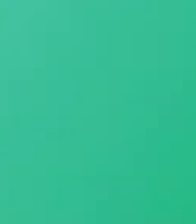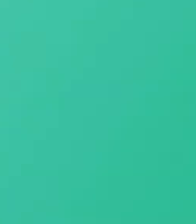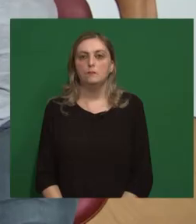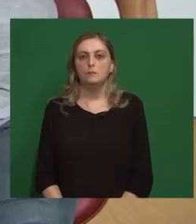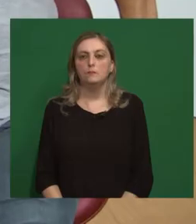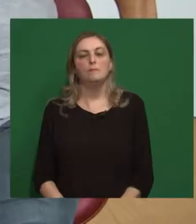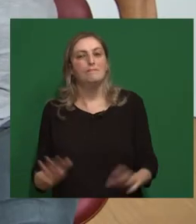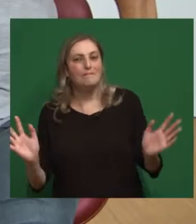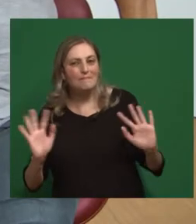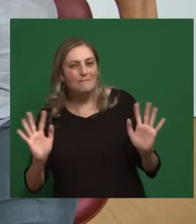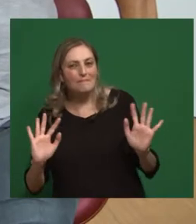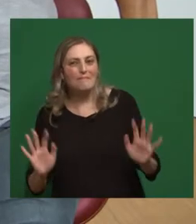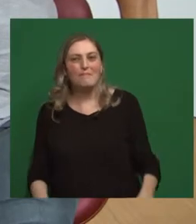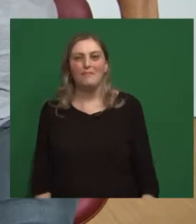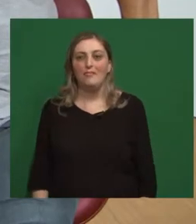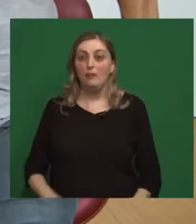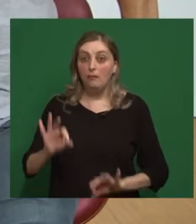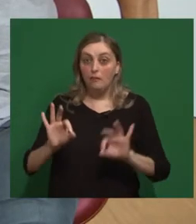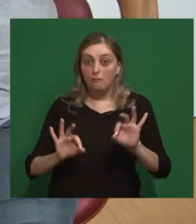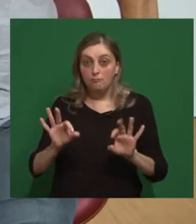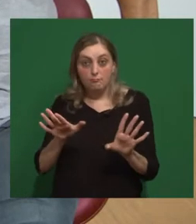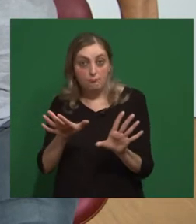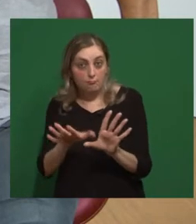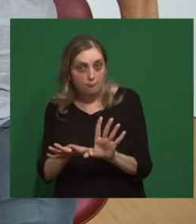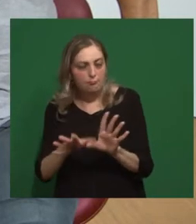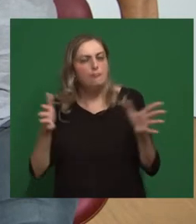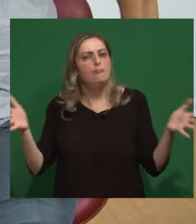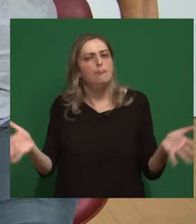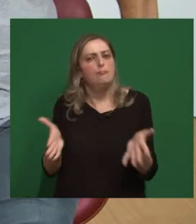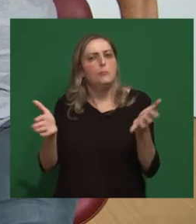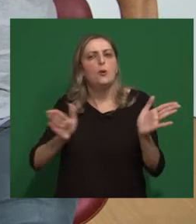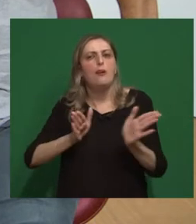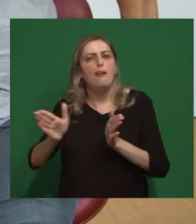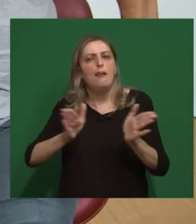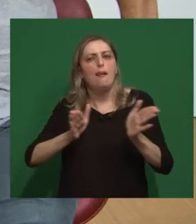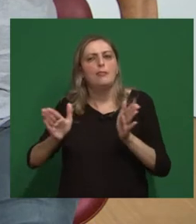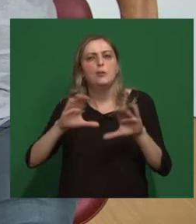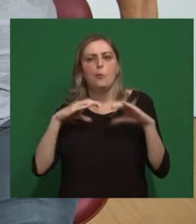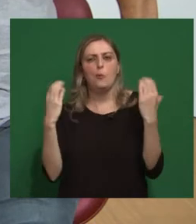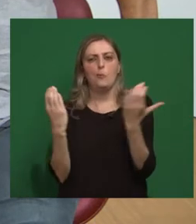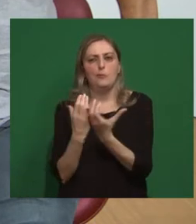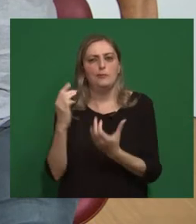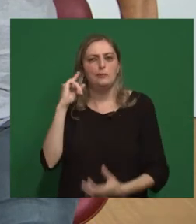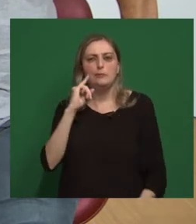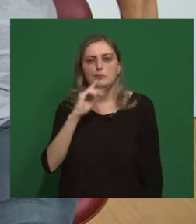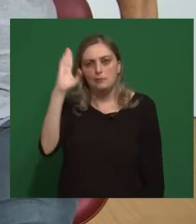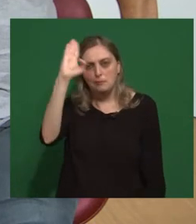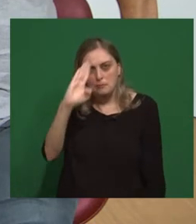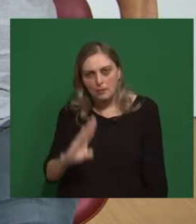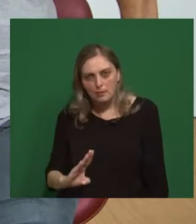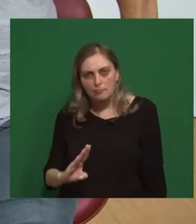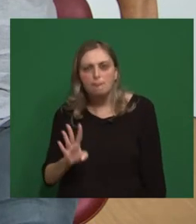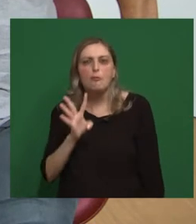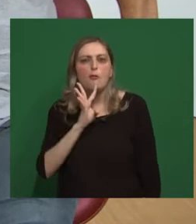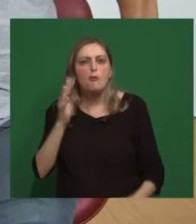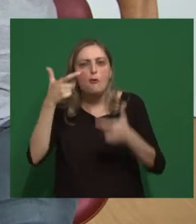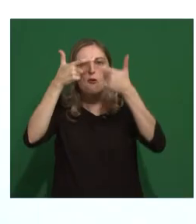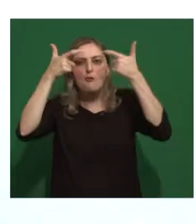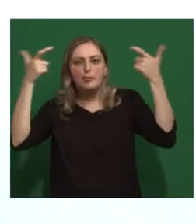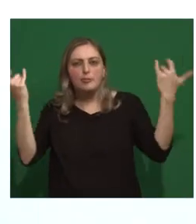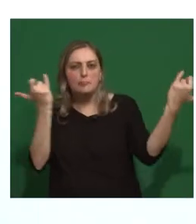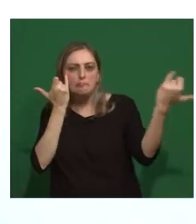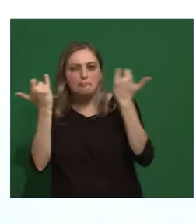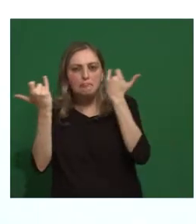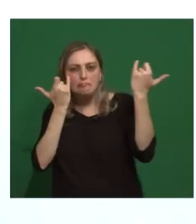Olá, o projeto Mãos Livres promove o acesso das comunidades surdas brasileiras ao conhecimento,